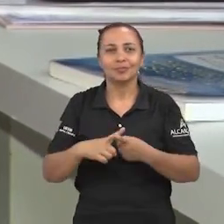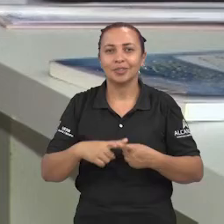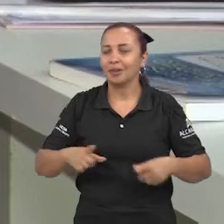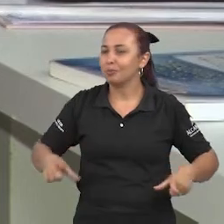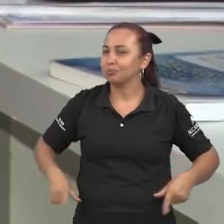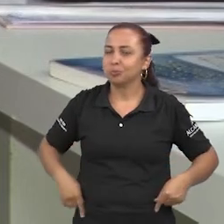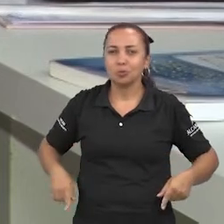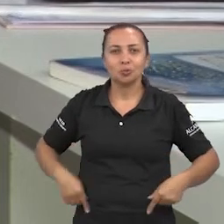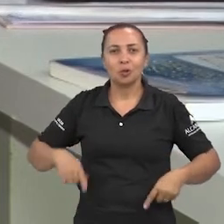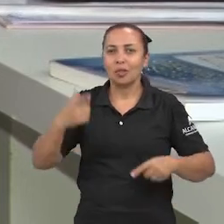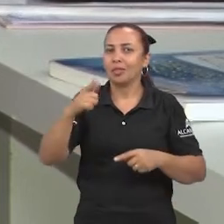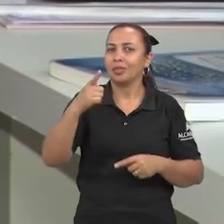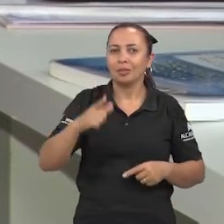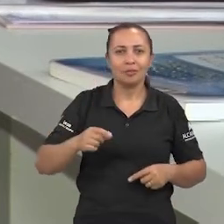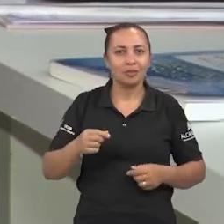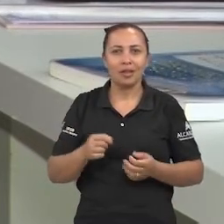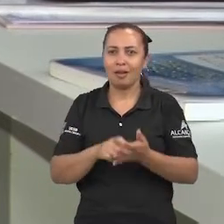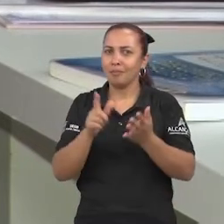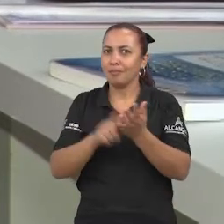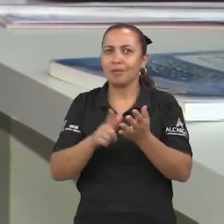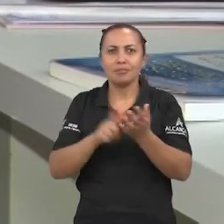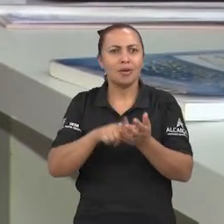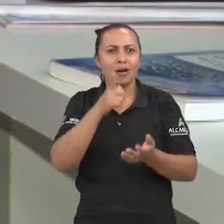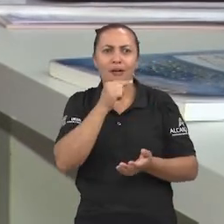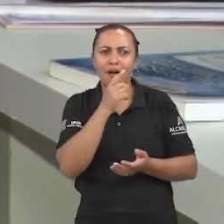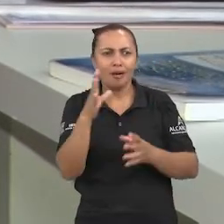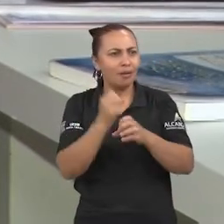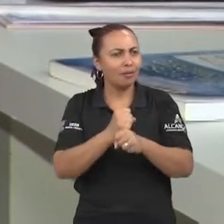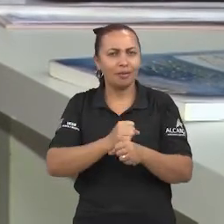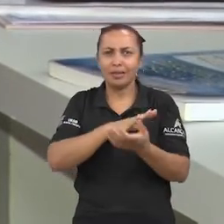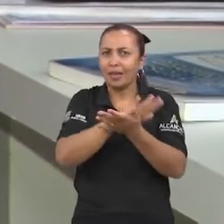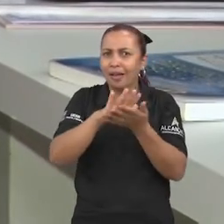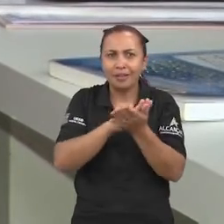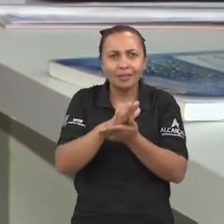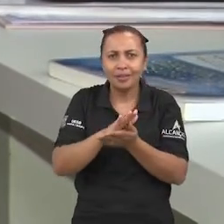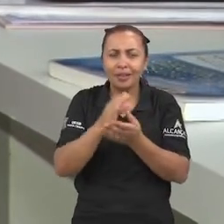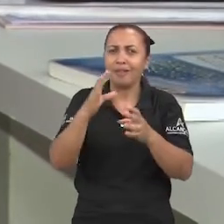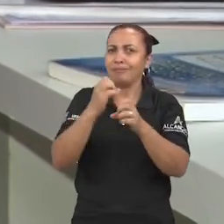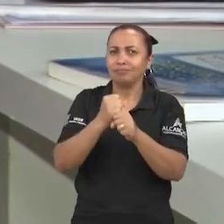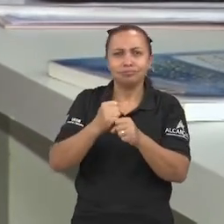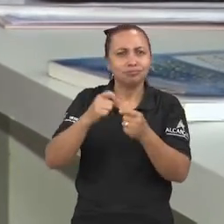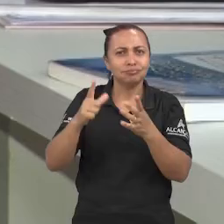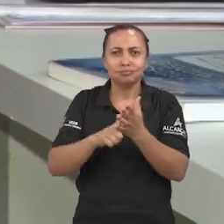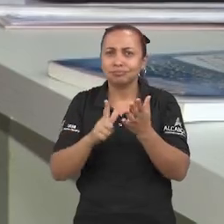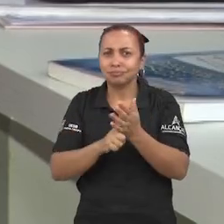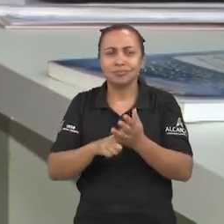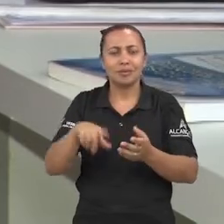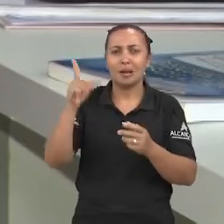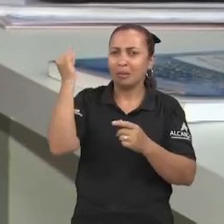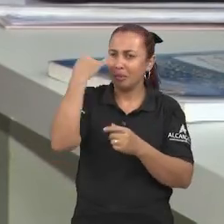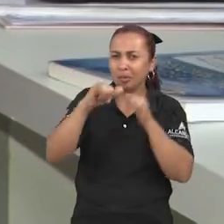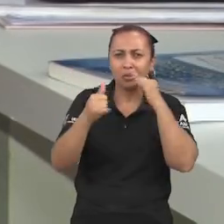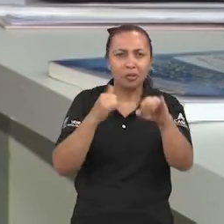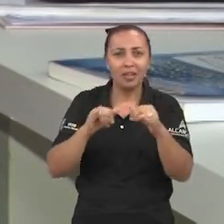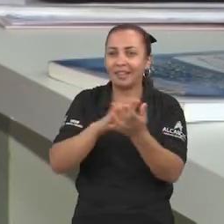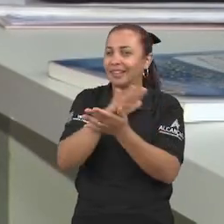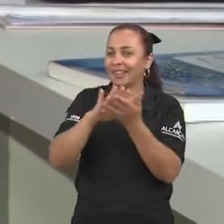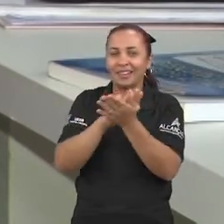é incrivelmente não ter conta de água, não ter conta de energia elétrica, pagar o consumo mínimo de tudo,